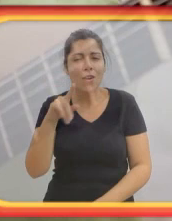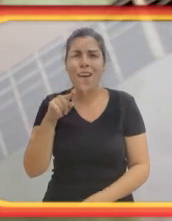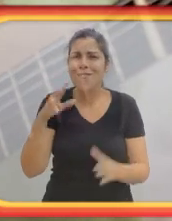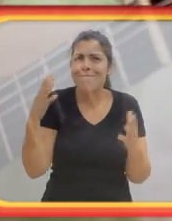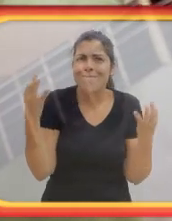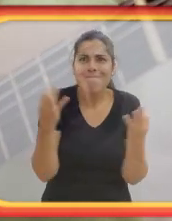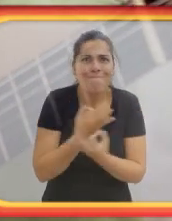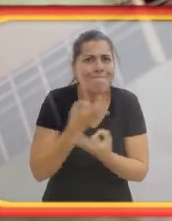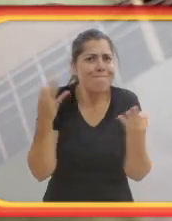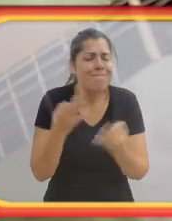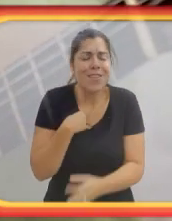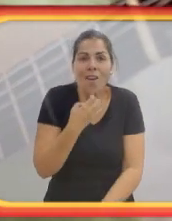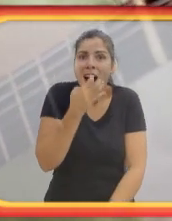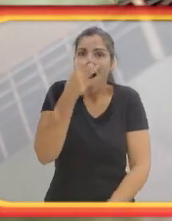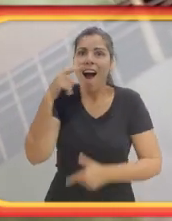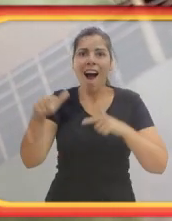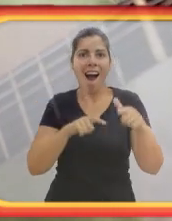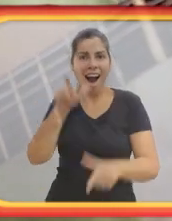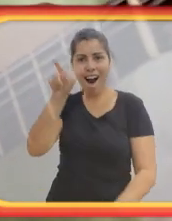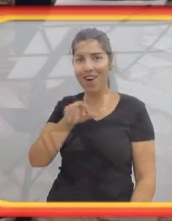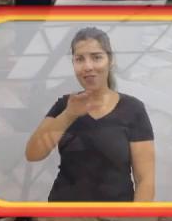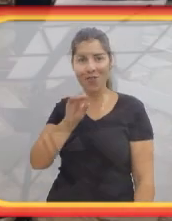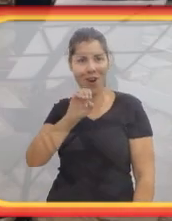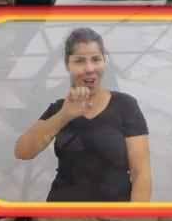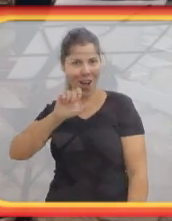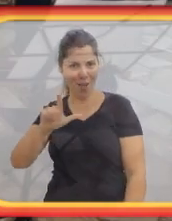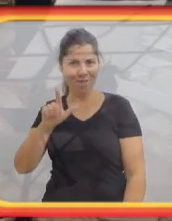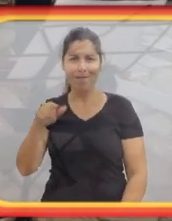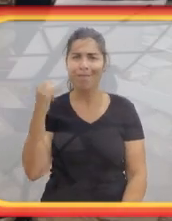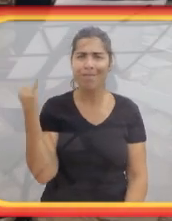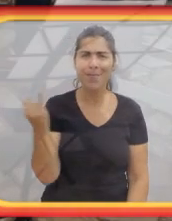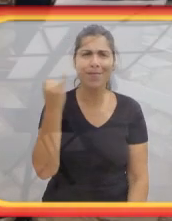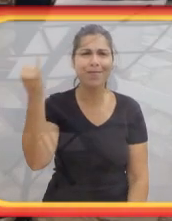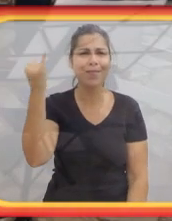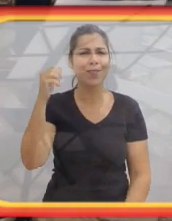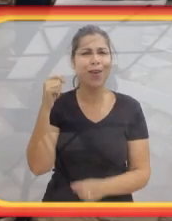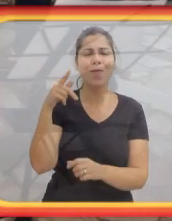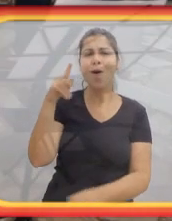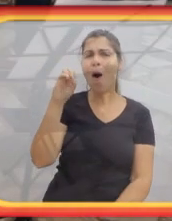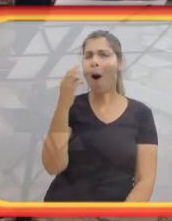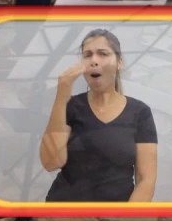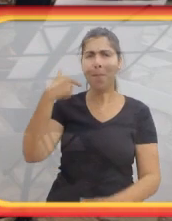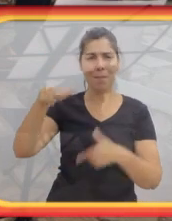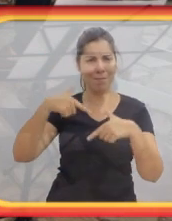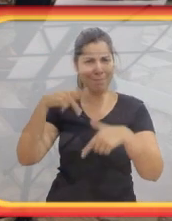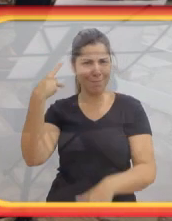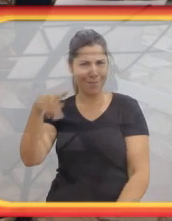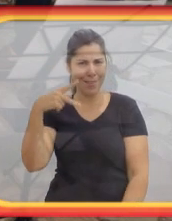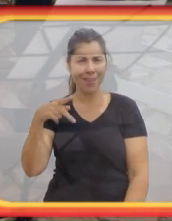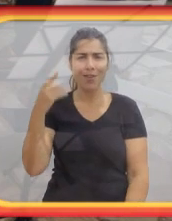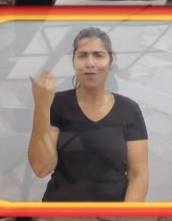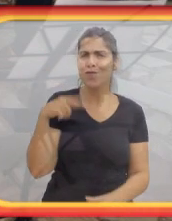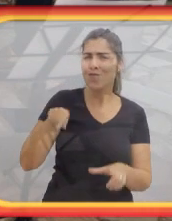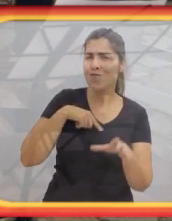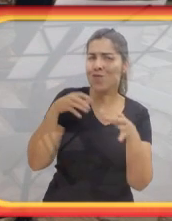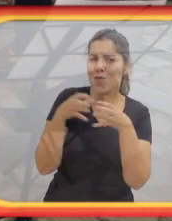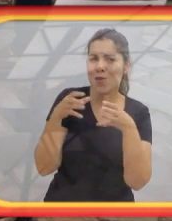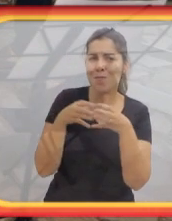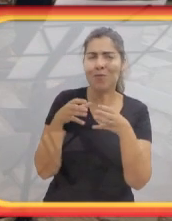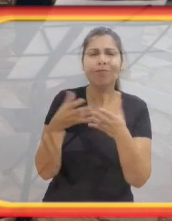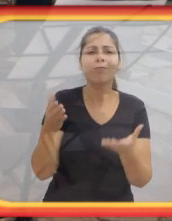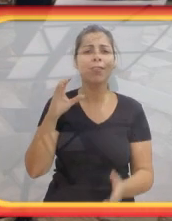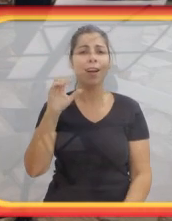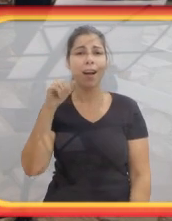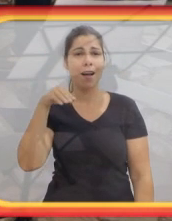é inevitável que vá admirar o trabalho do Joel Nascimento. Essa é a importância da obra dele,